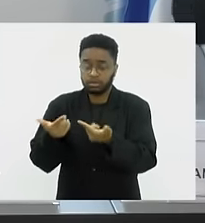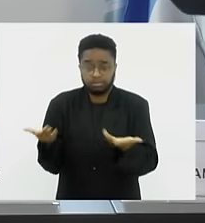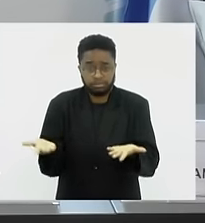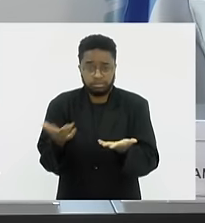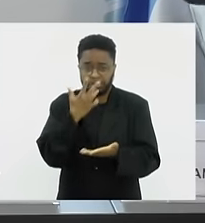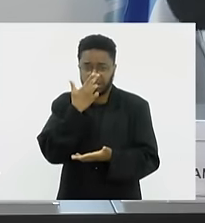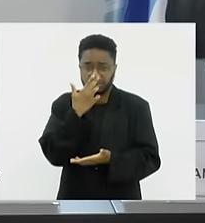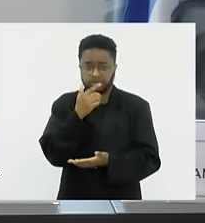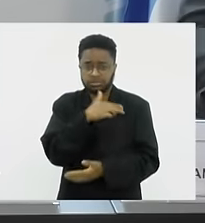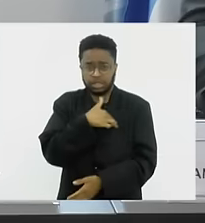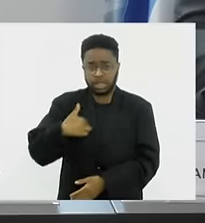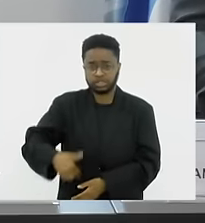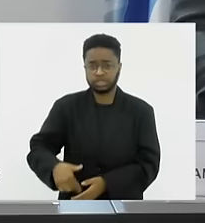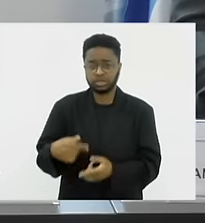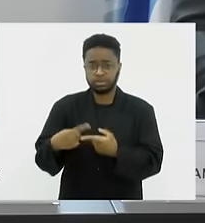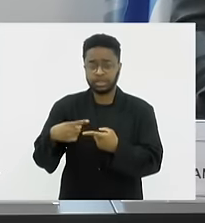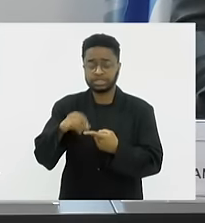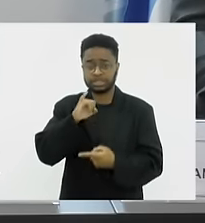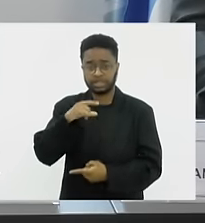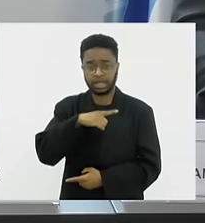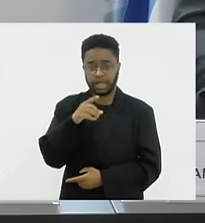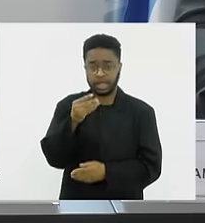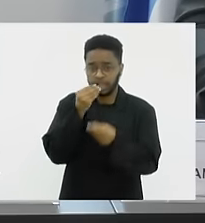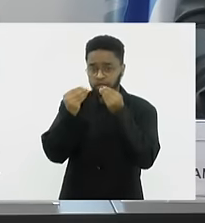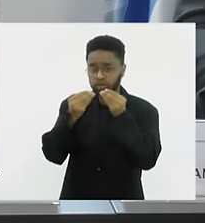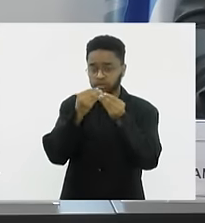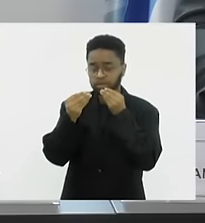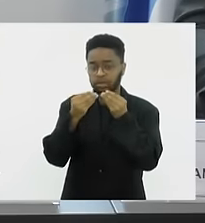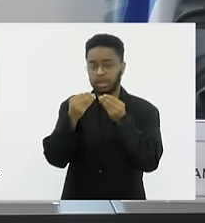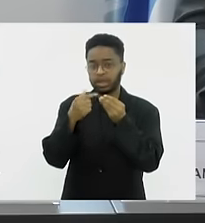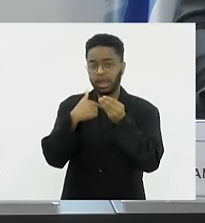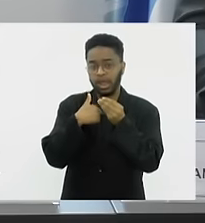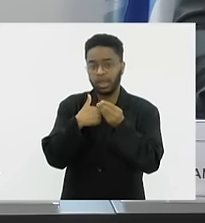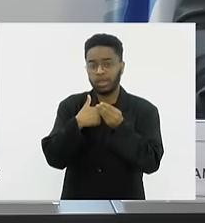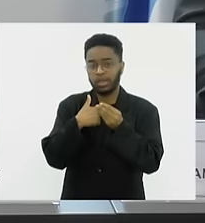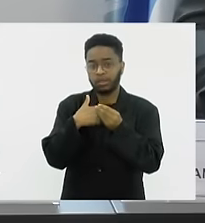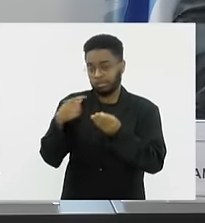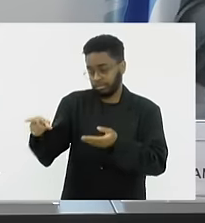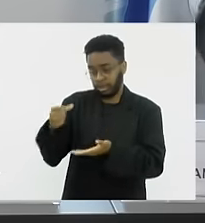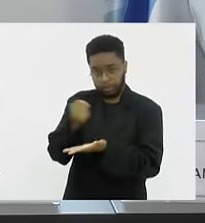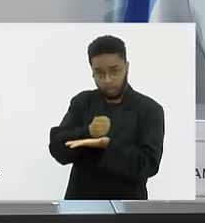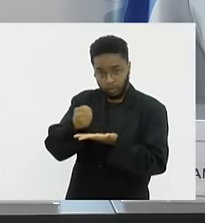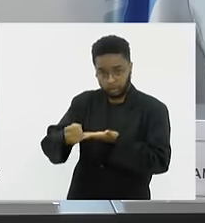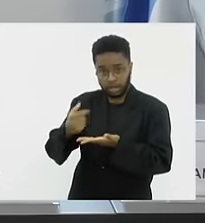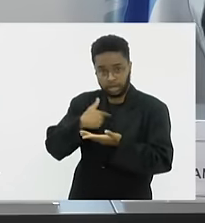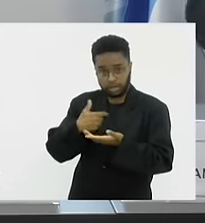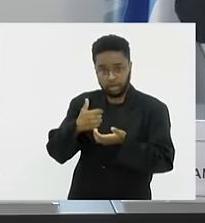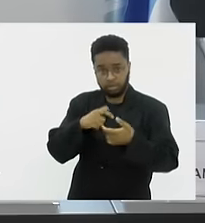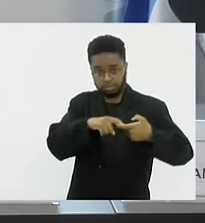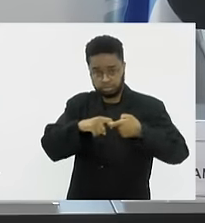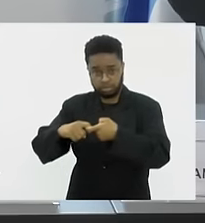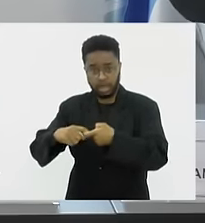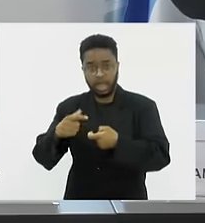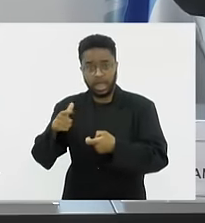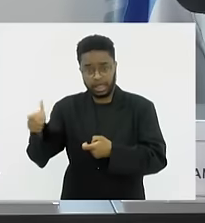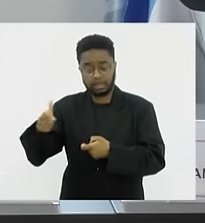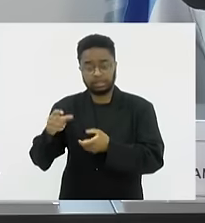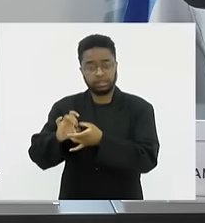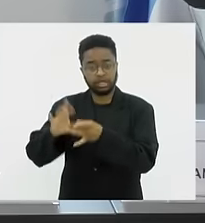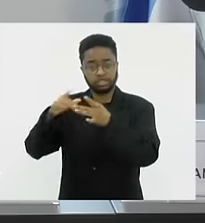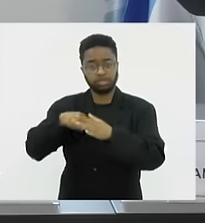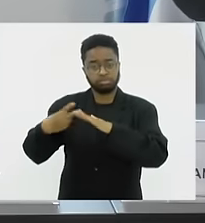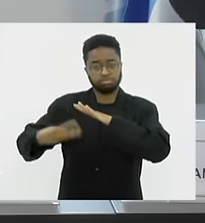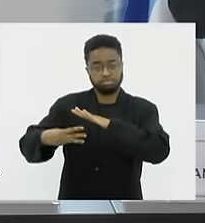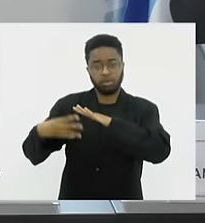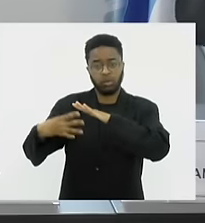China. Porque se eu tenho uma lanchonete e sou contratado para prestar serviço de reboque e o Detro me autoriza a terceirizar, quarteirizar o serviço